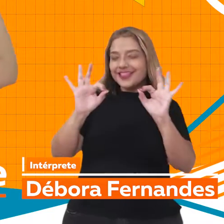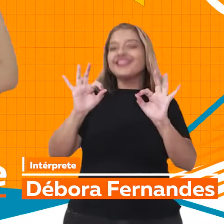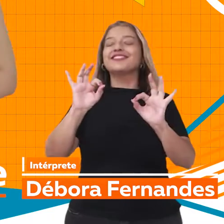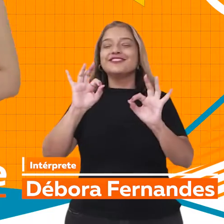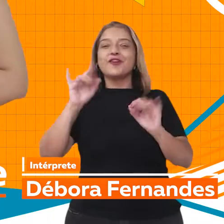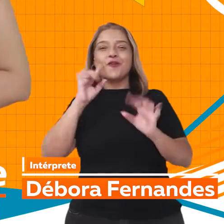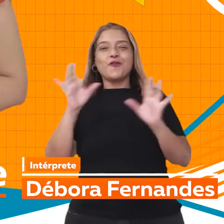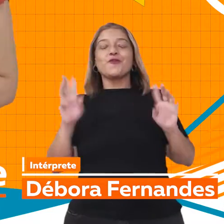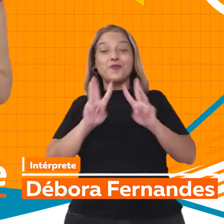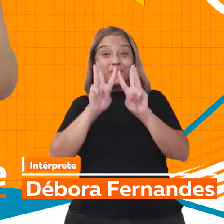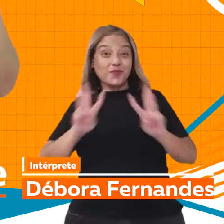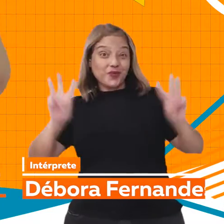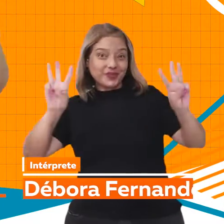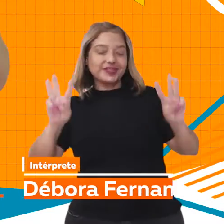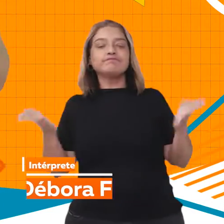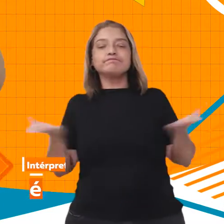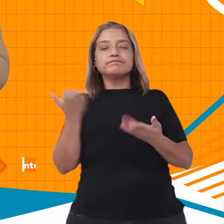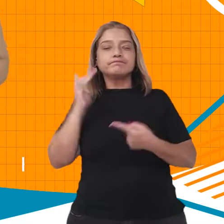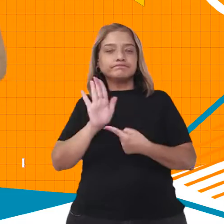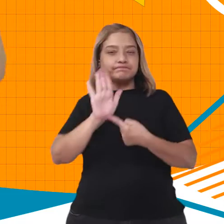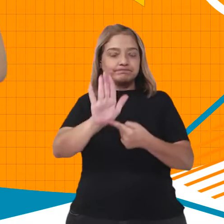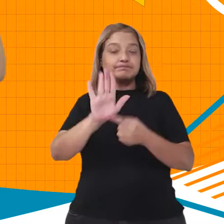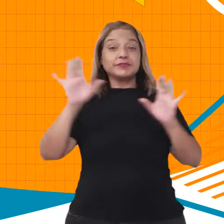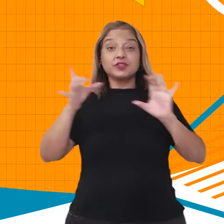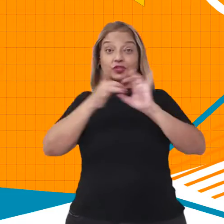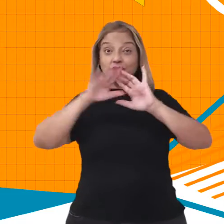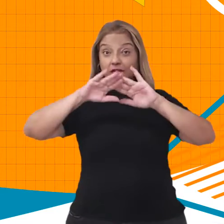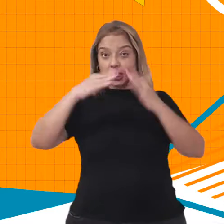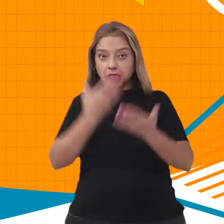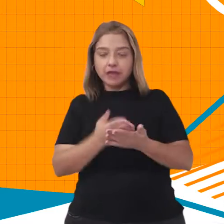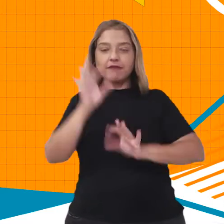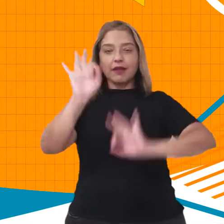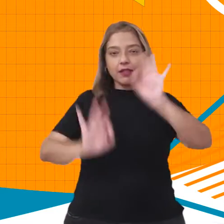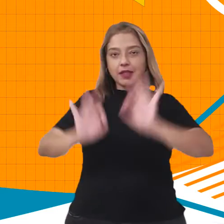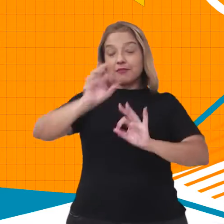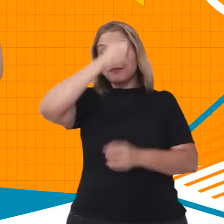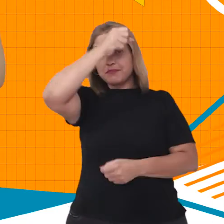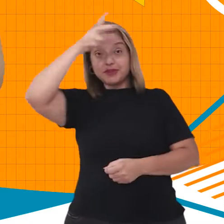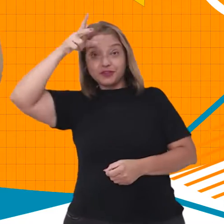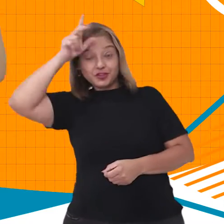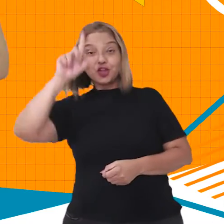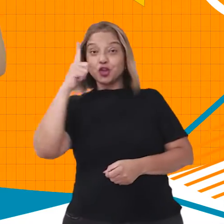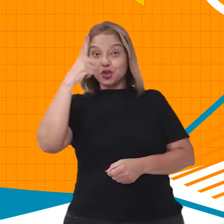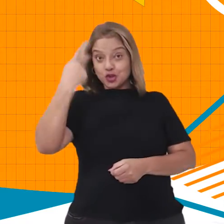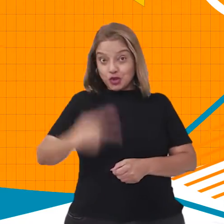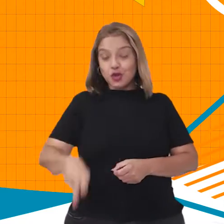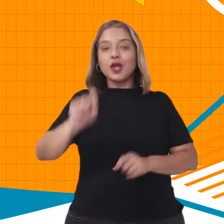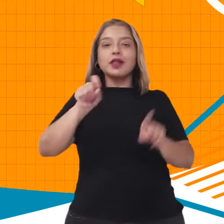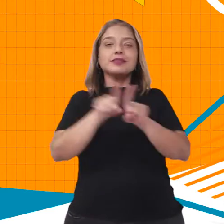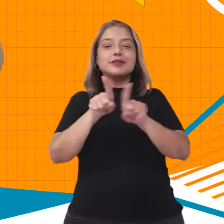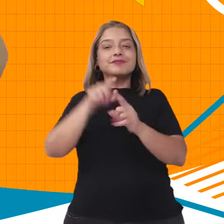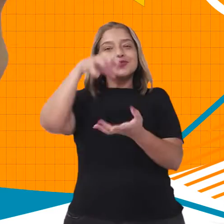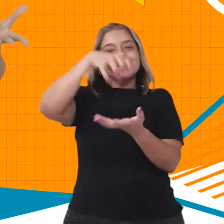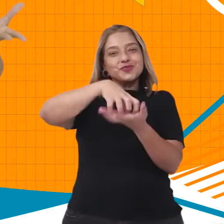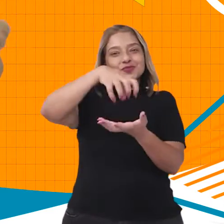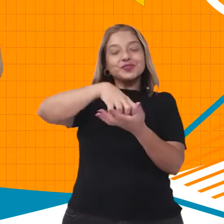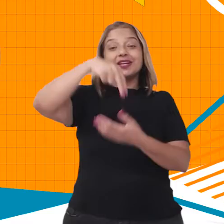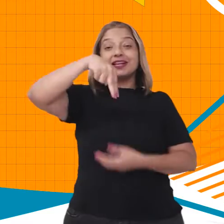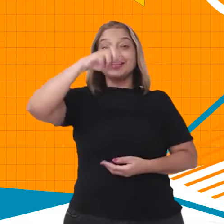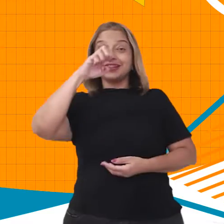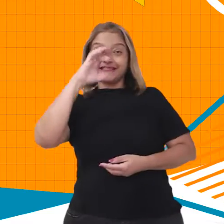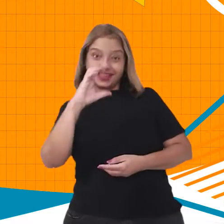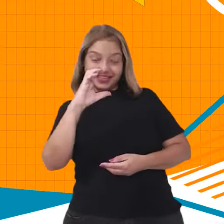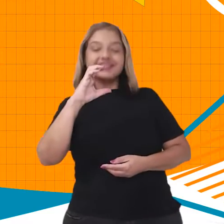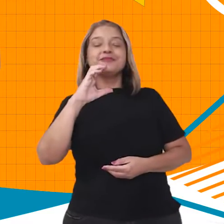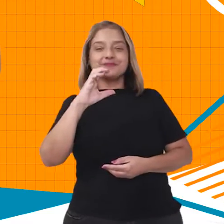programa Conexão Escola TV, elaborado pela Prefeitura de Goiânia, por meio do Núcleo de Educação Conectada, NEC,